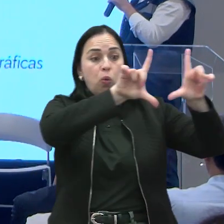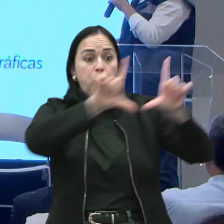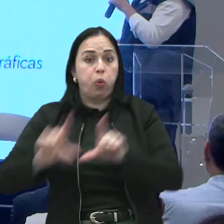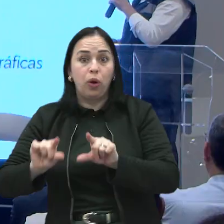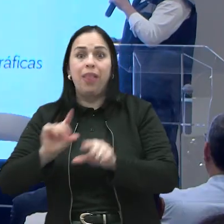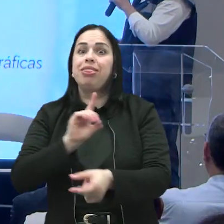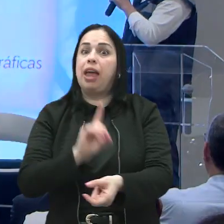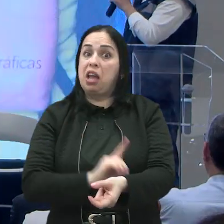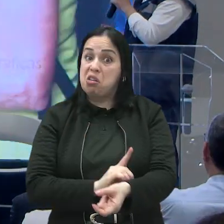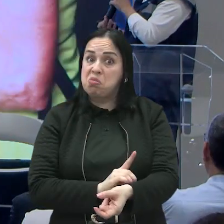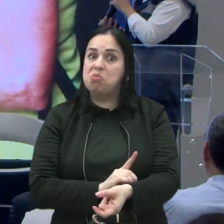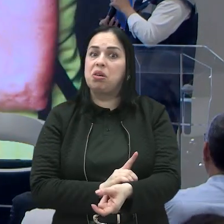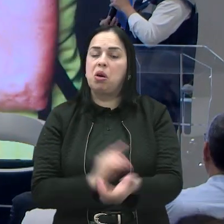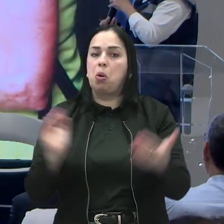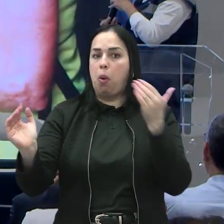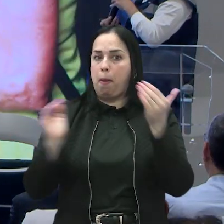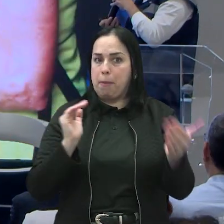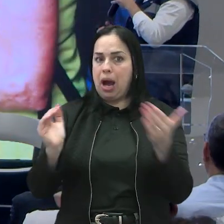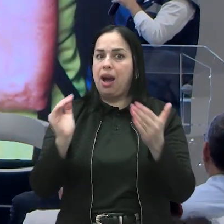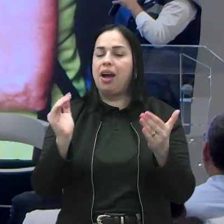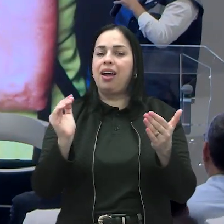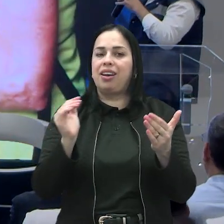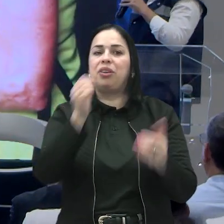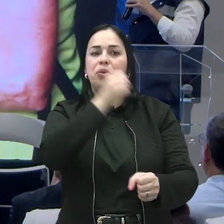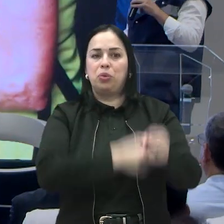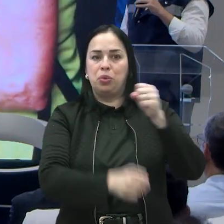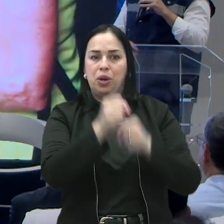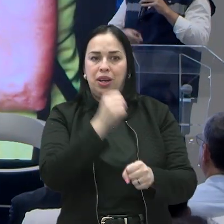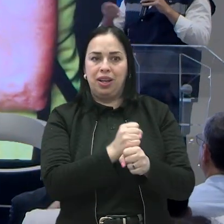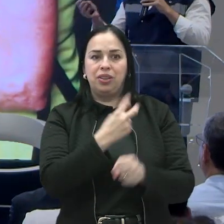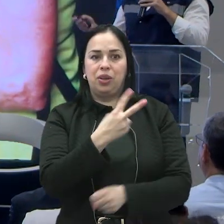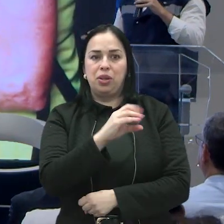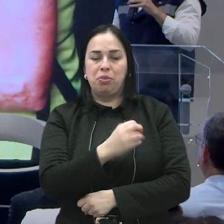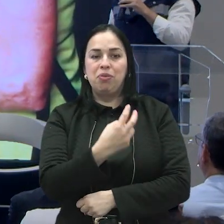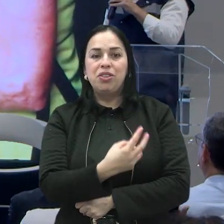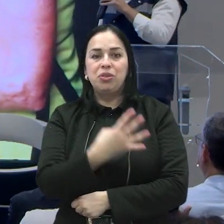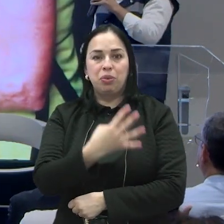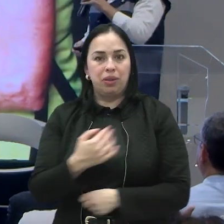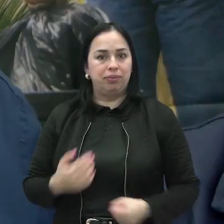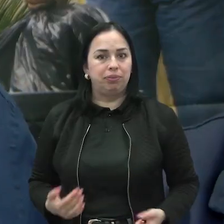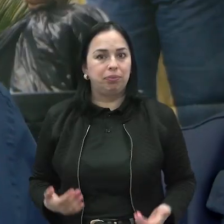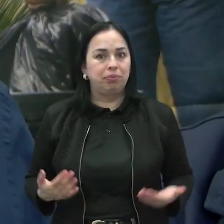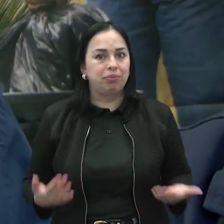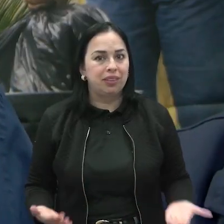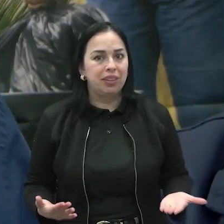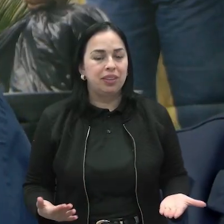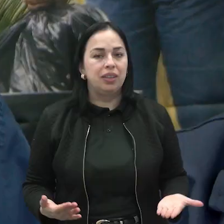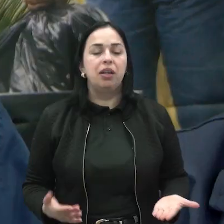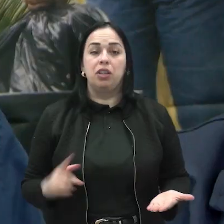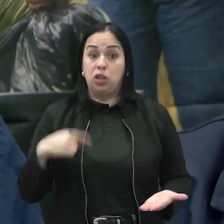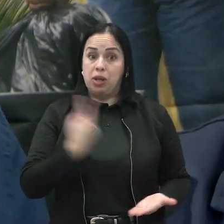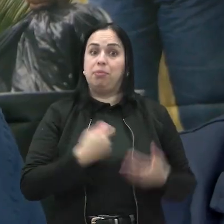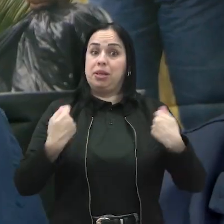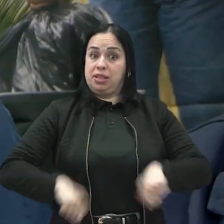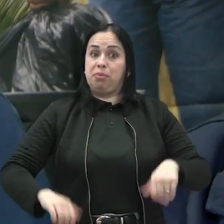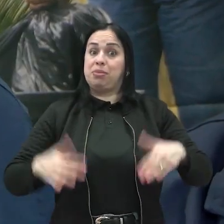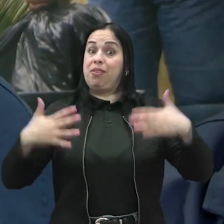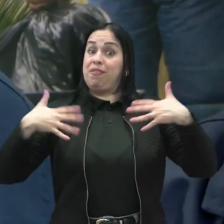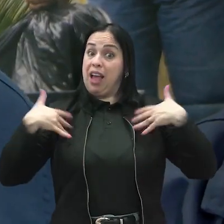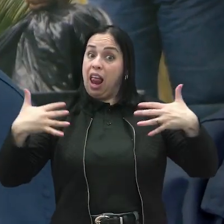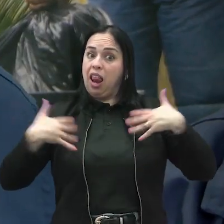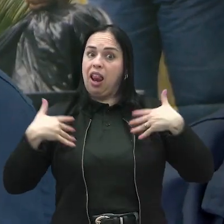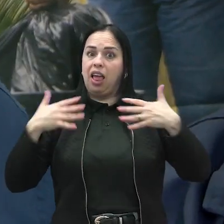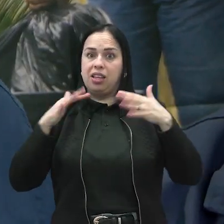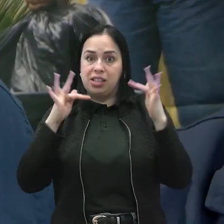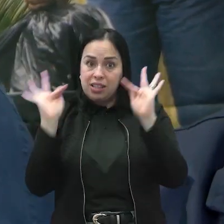95% nos casos da doença no comparativo com o primeiro semestre de 2024. Isso a gente deve comemorar, mas